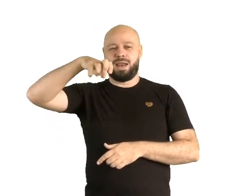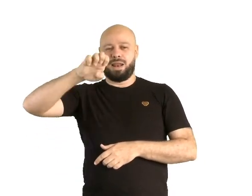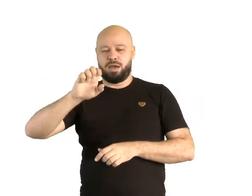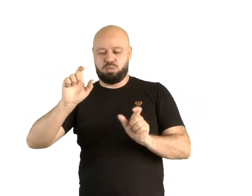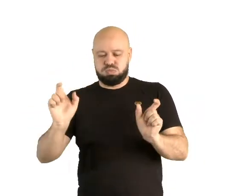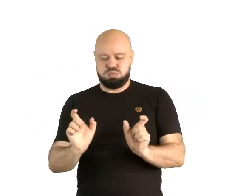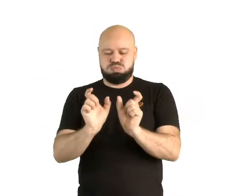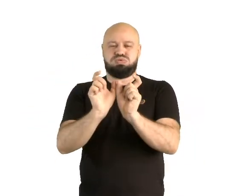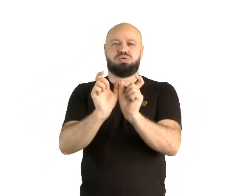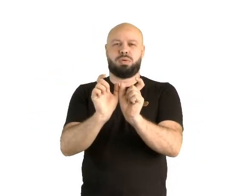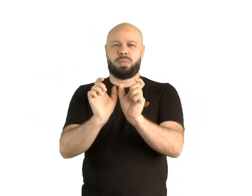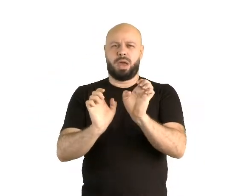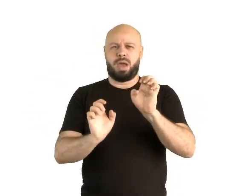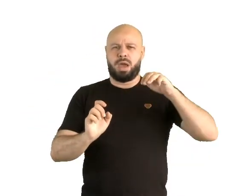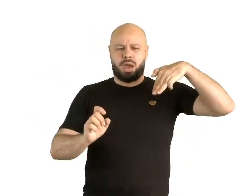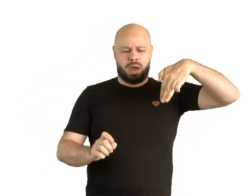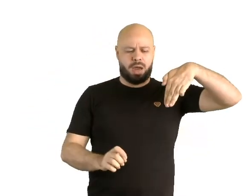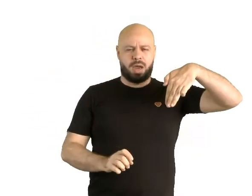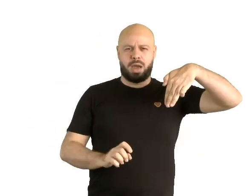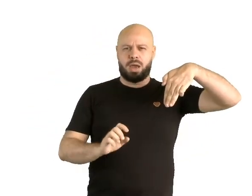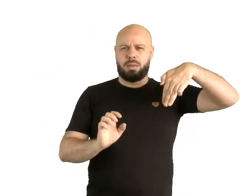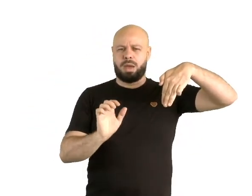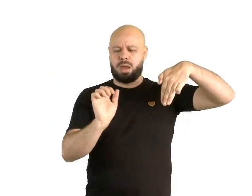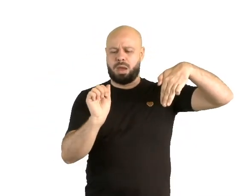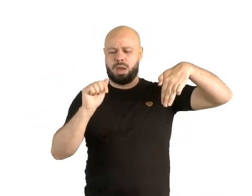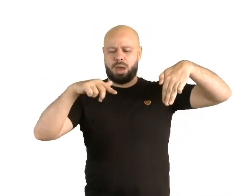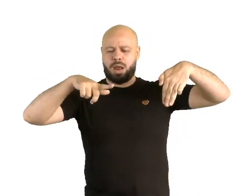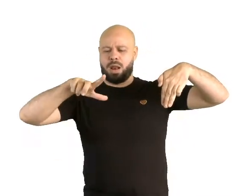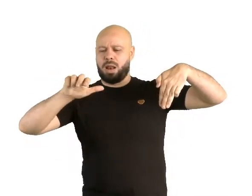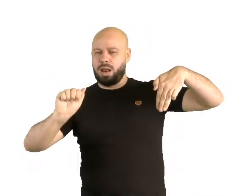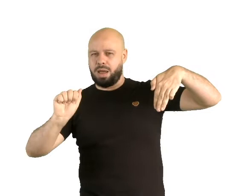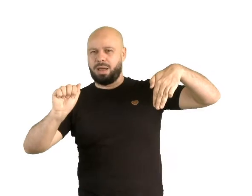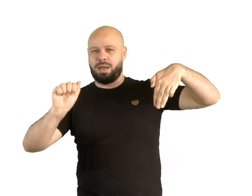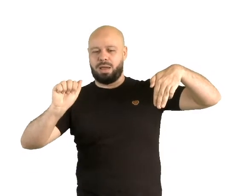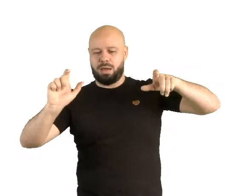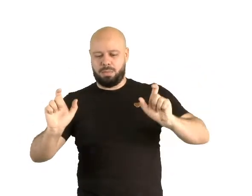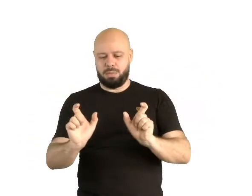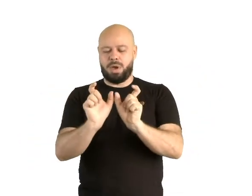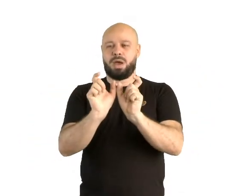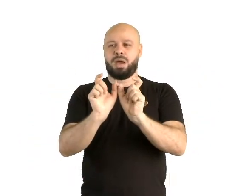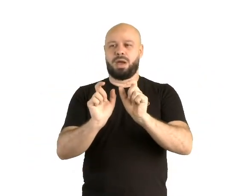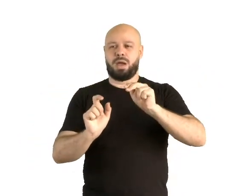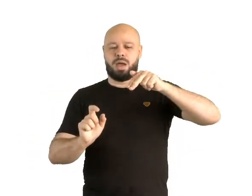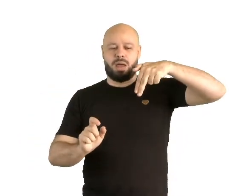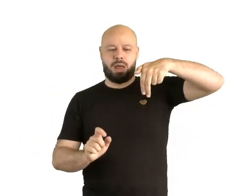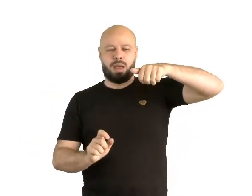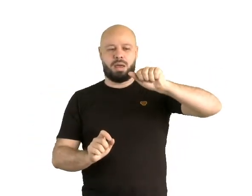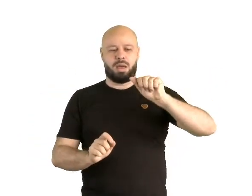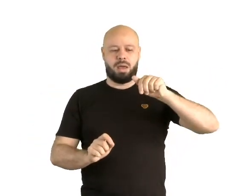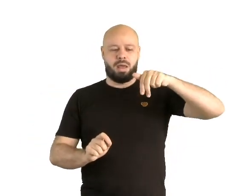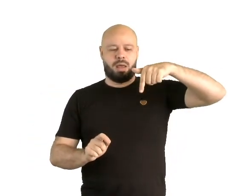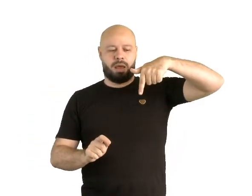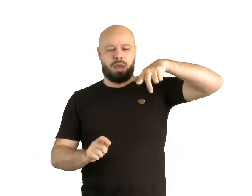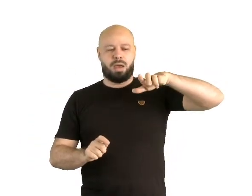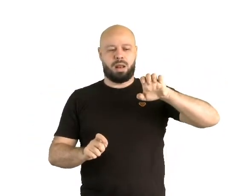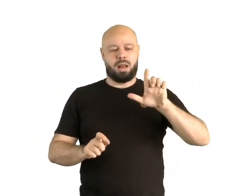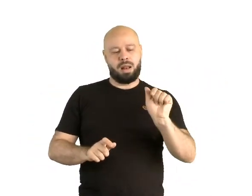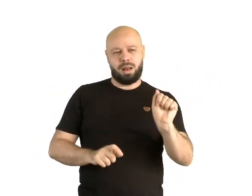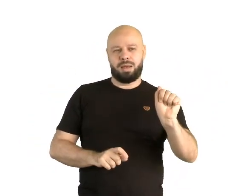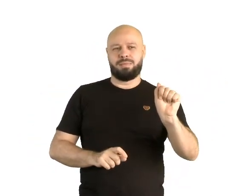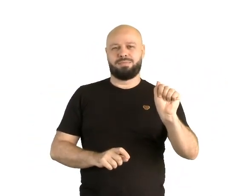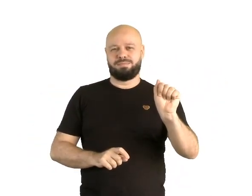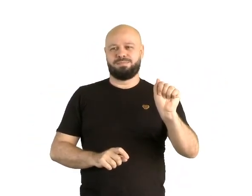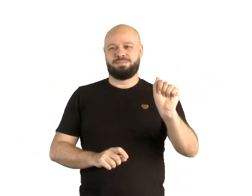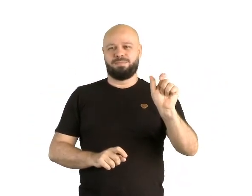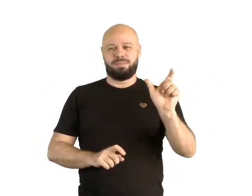gente pega o em mais o aquela, juntando, vira naquela. E a